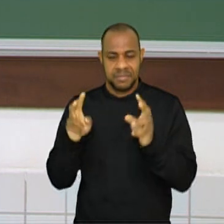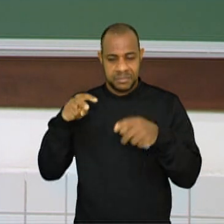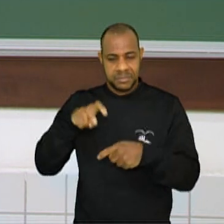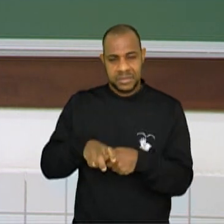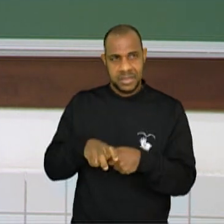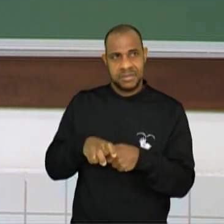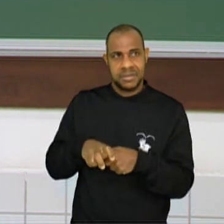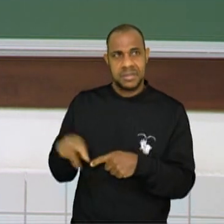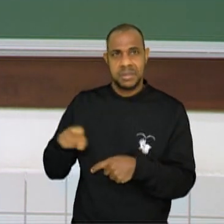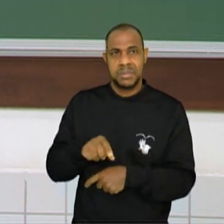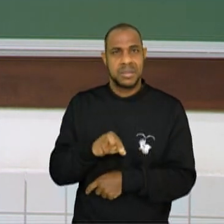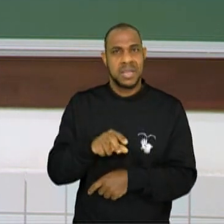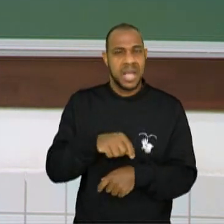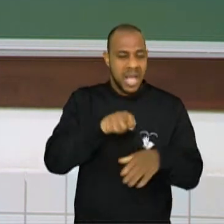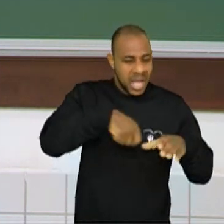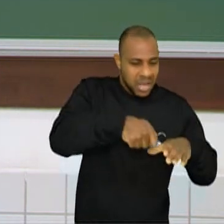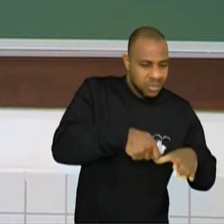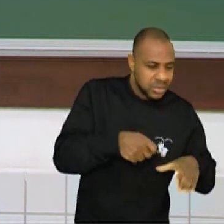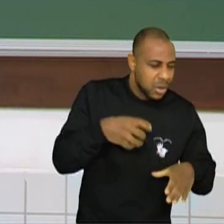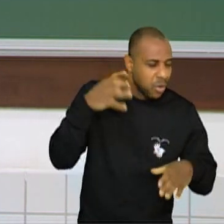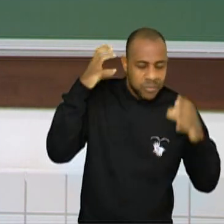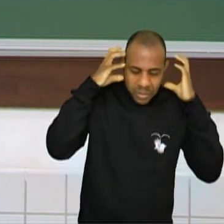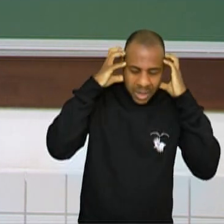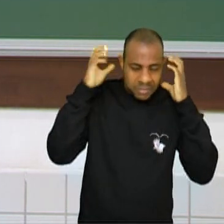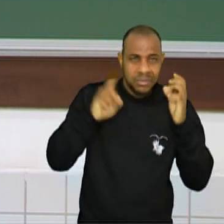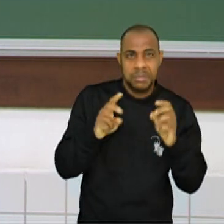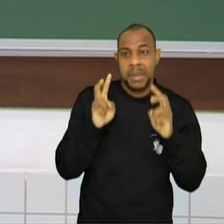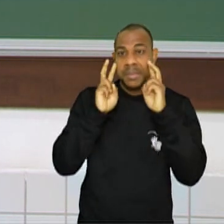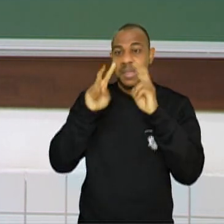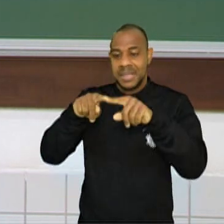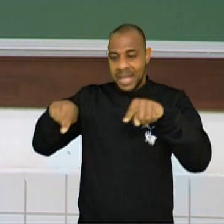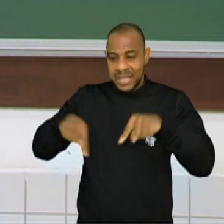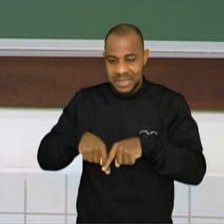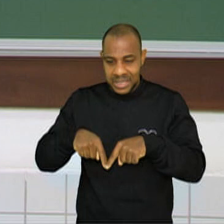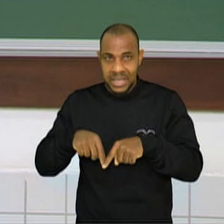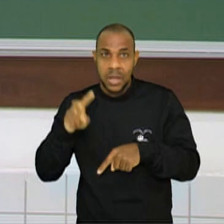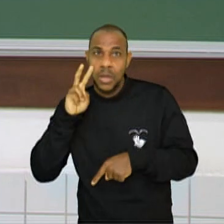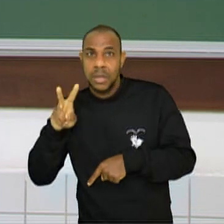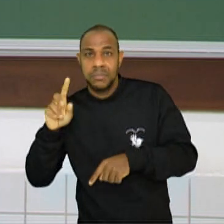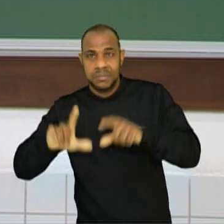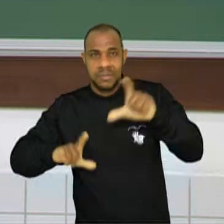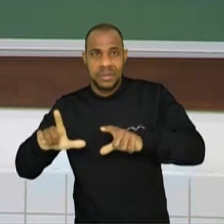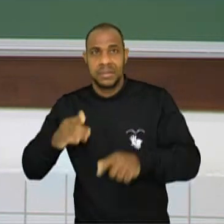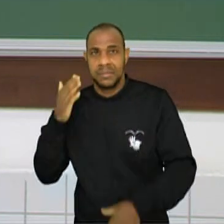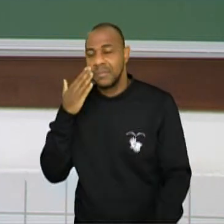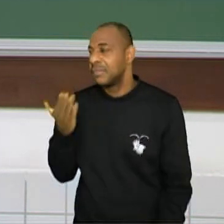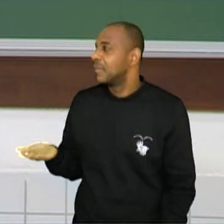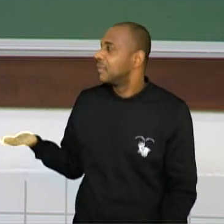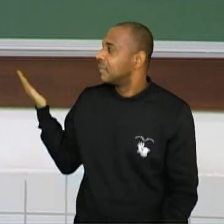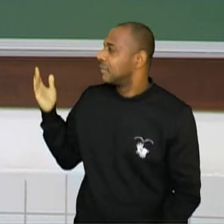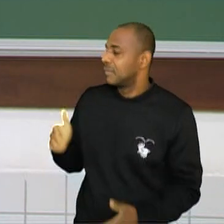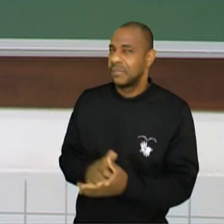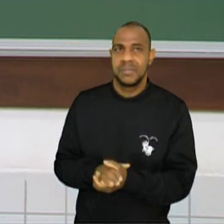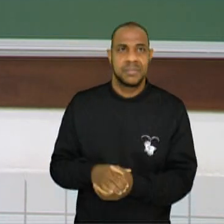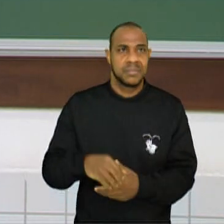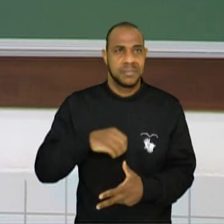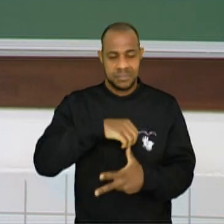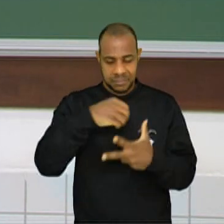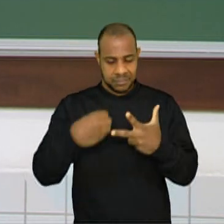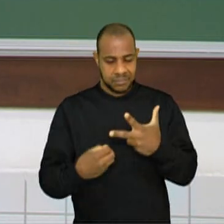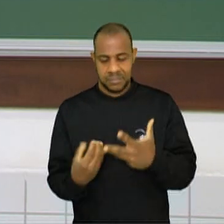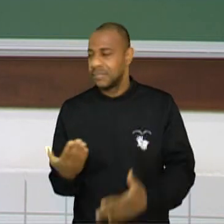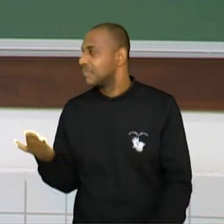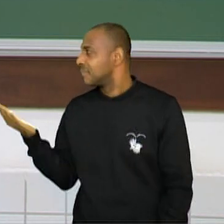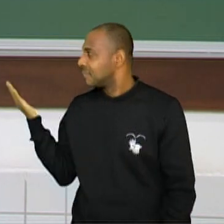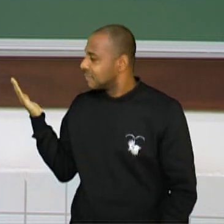cozinha, ouvindo o radinho, mas na sala, olhando para a televisão. Nessa atividade do Enem de 2016, a gente retoma